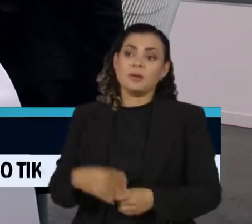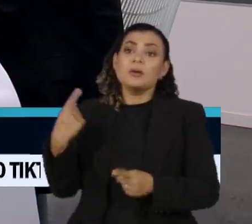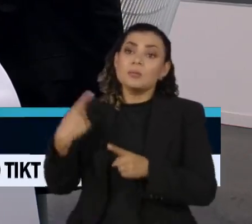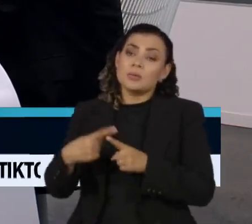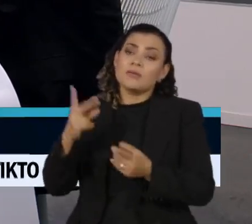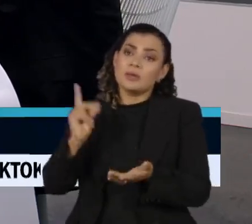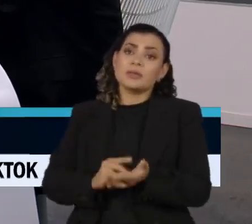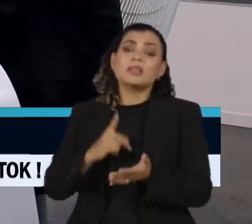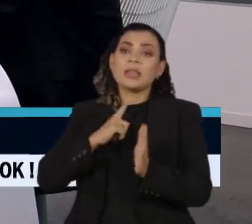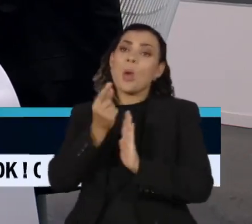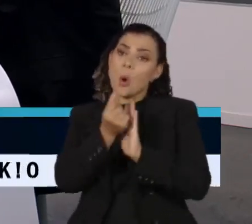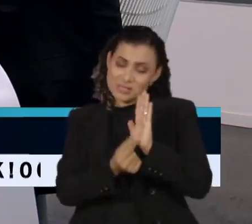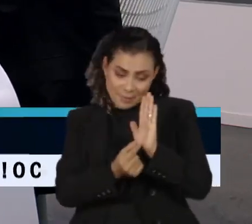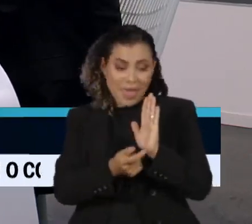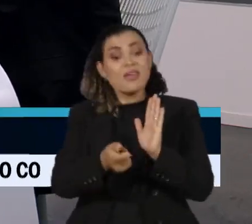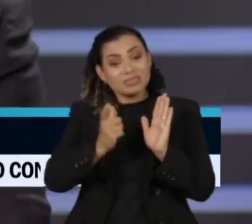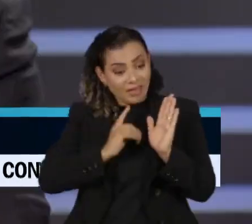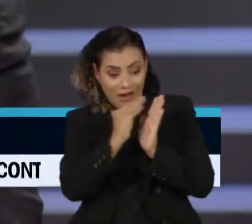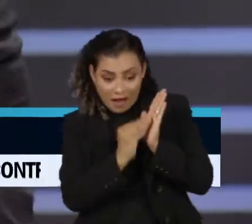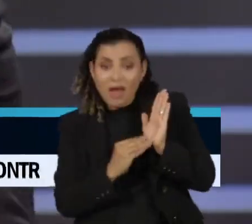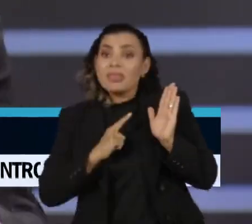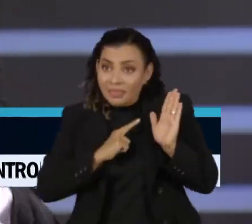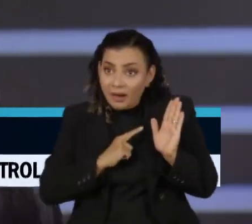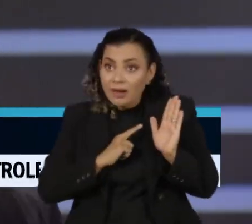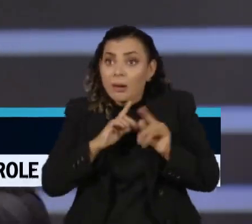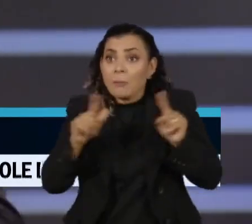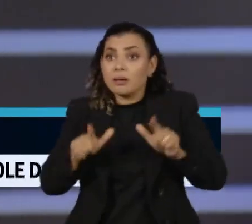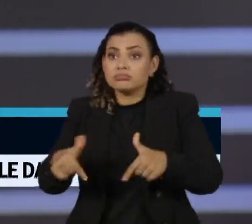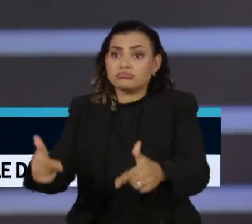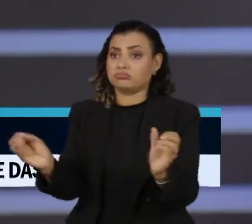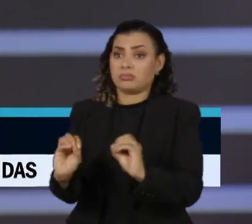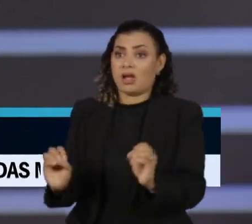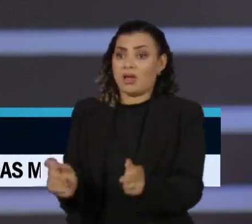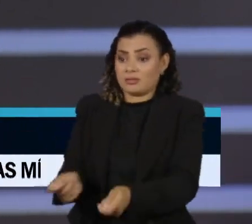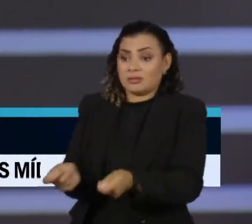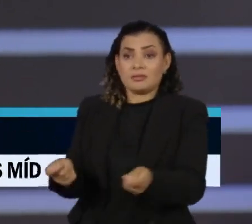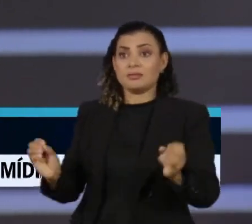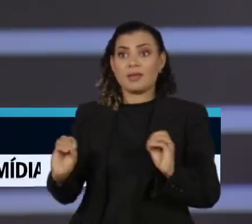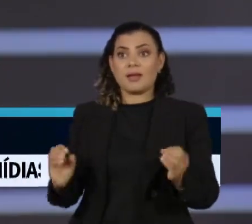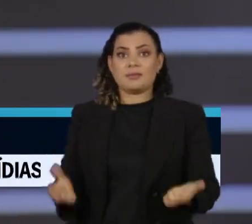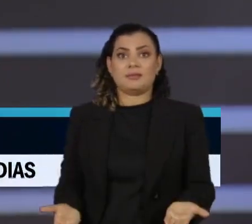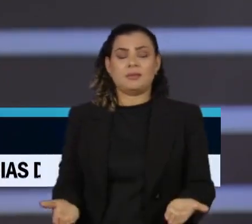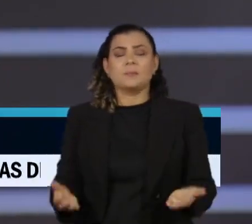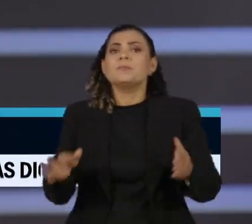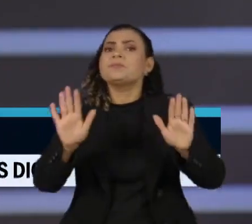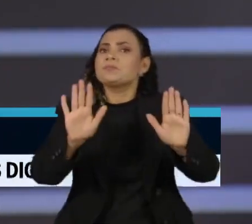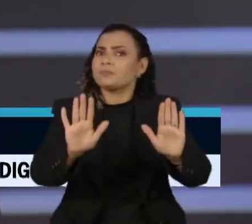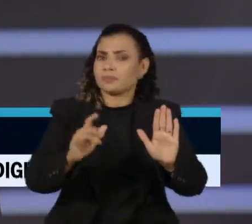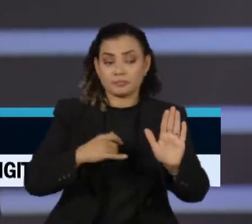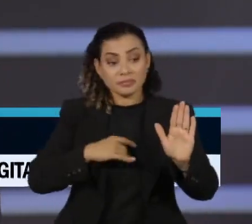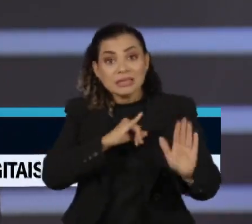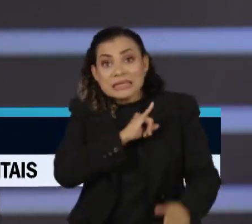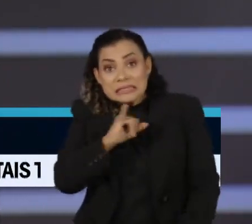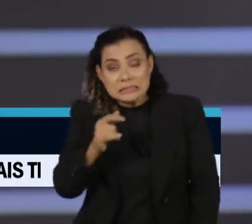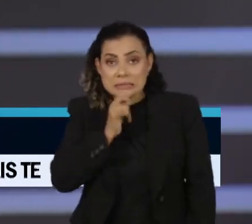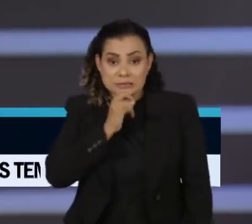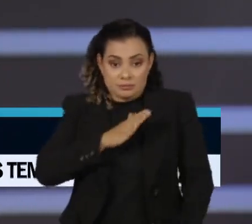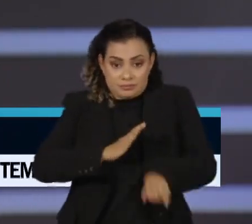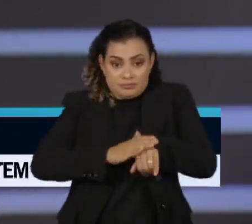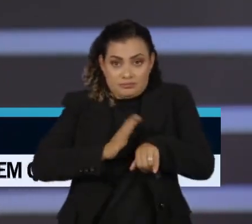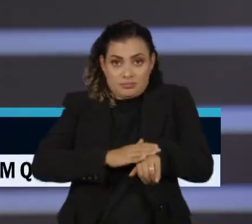orçamentária, mas não se gasta, não se faz, não é? E tem que se ter um seguinte princípio: se eu não posso